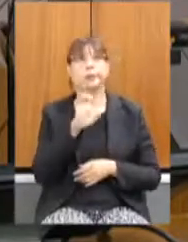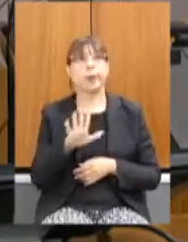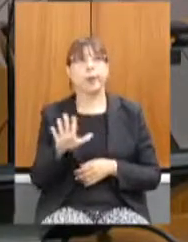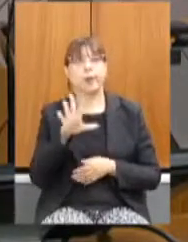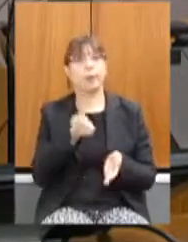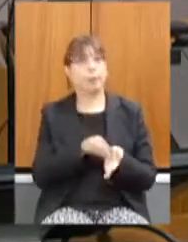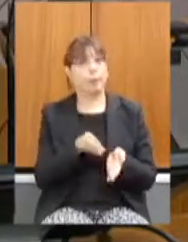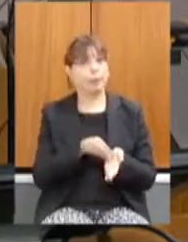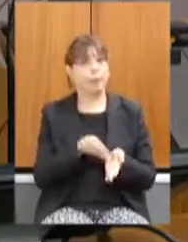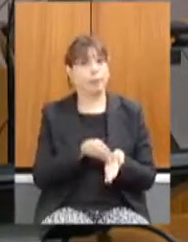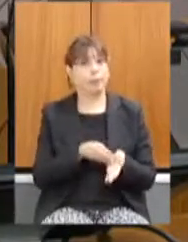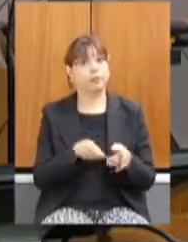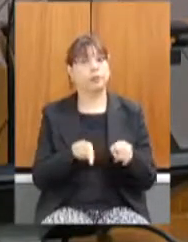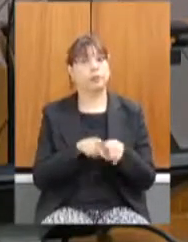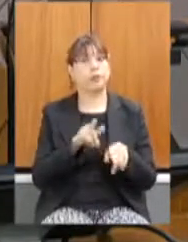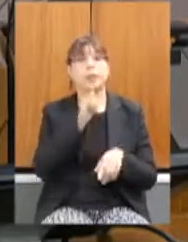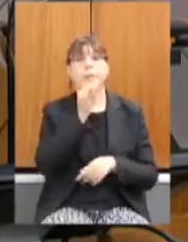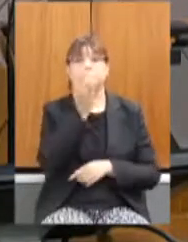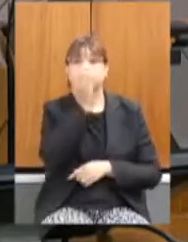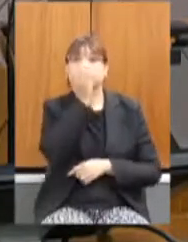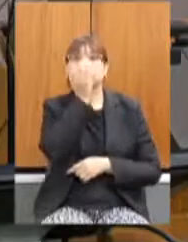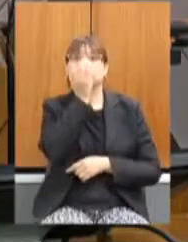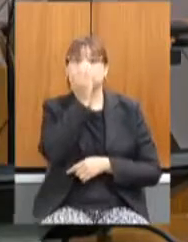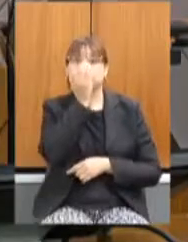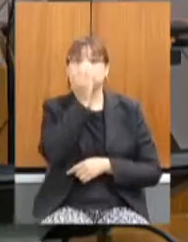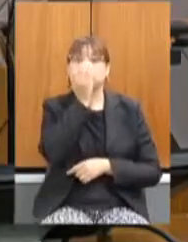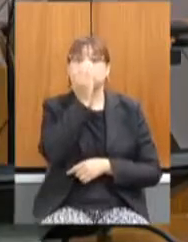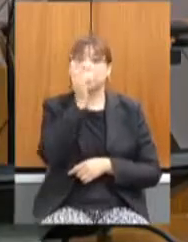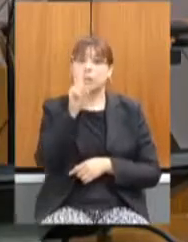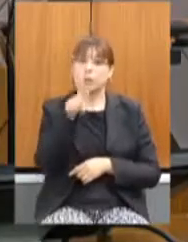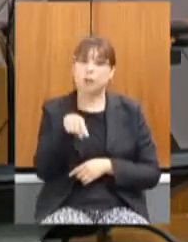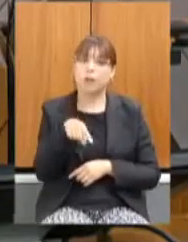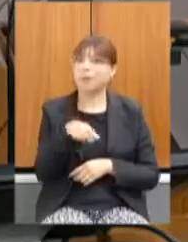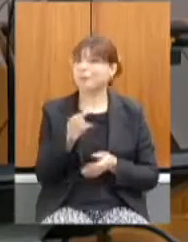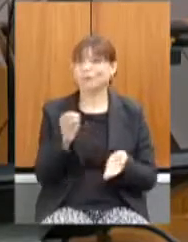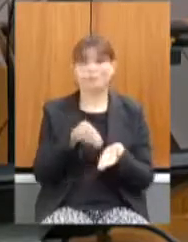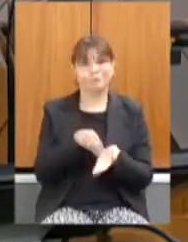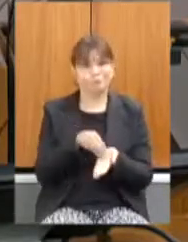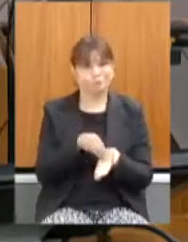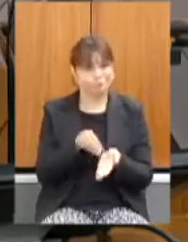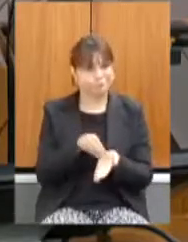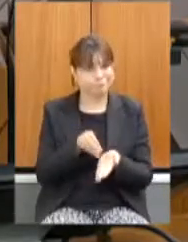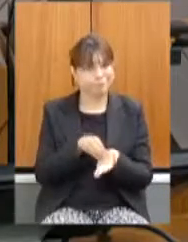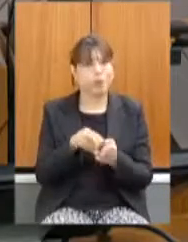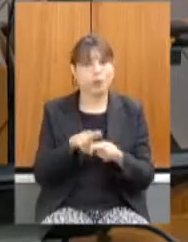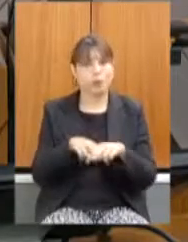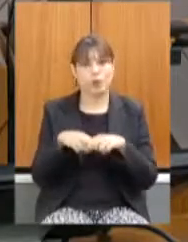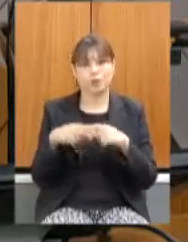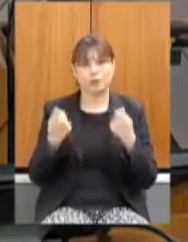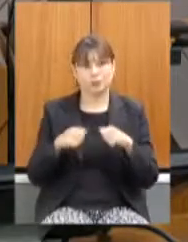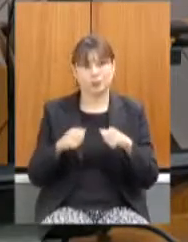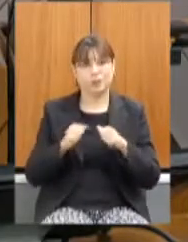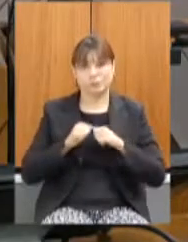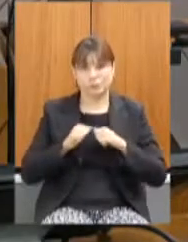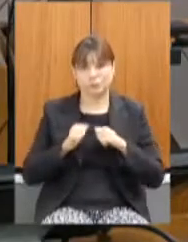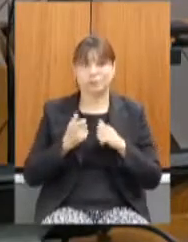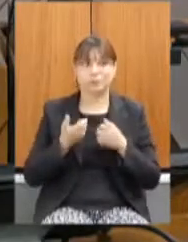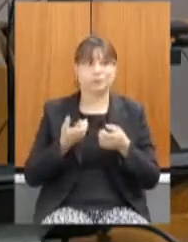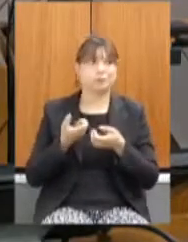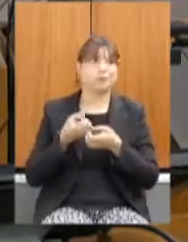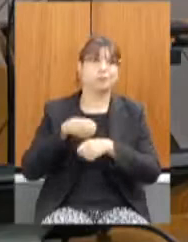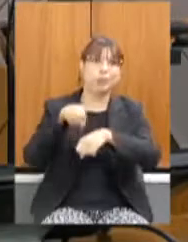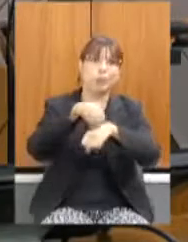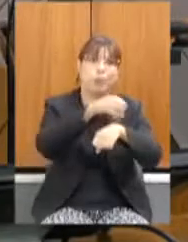o número de respiradores era insuficiente diante da demanda esperada e o número de leitos hospitalares